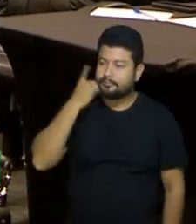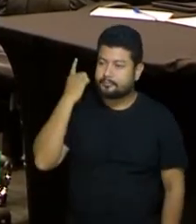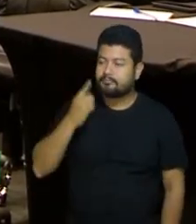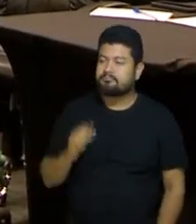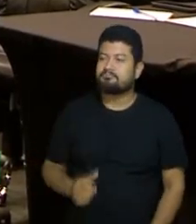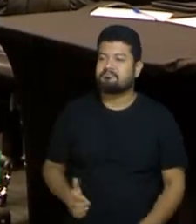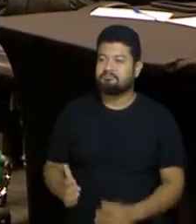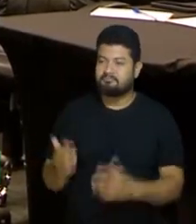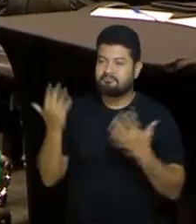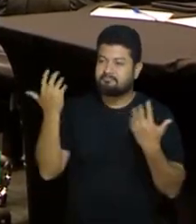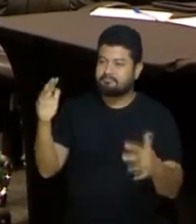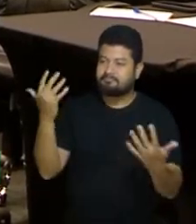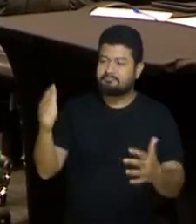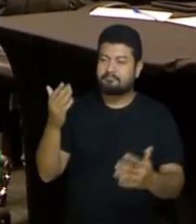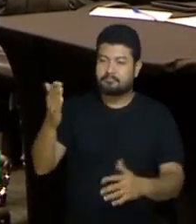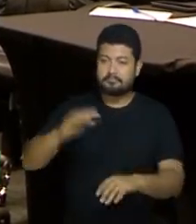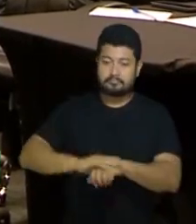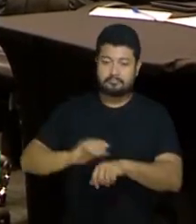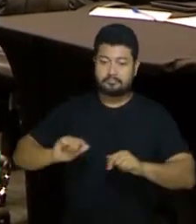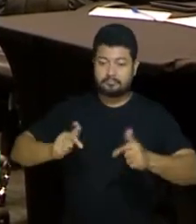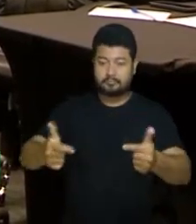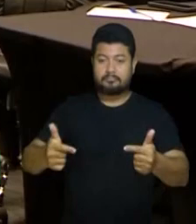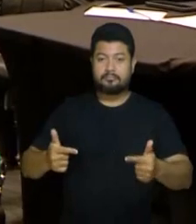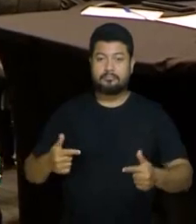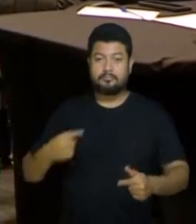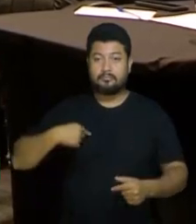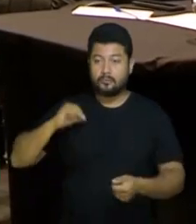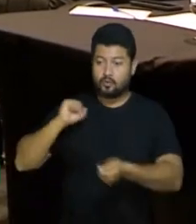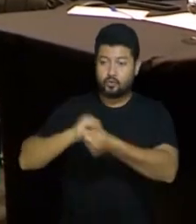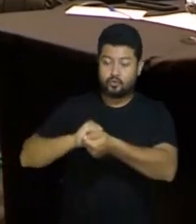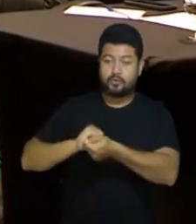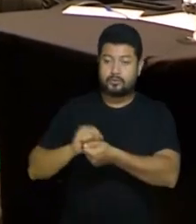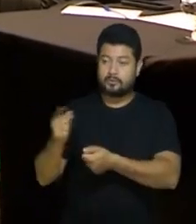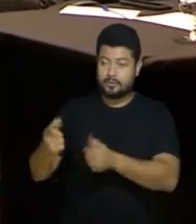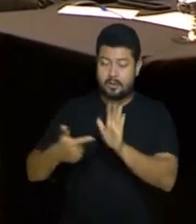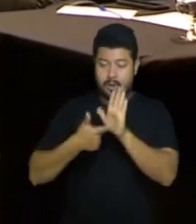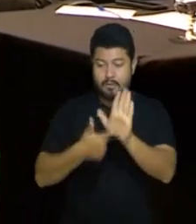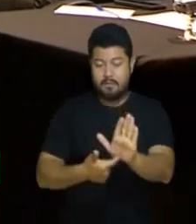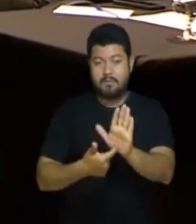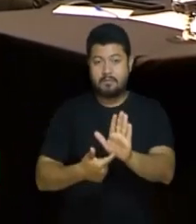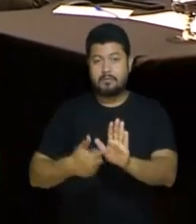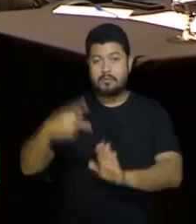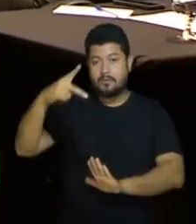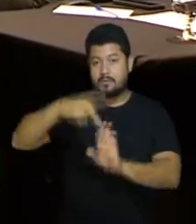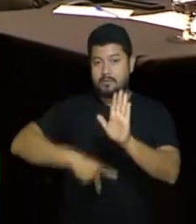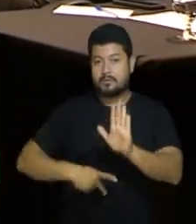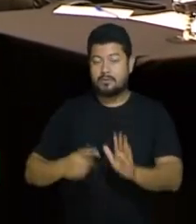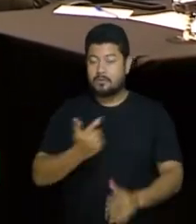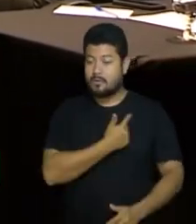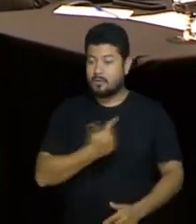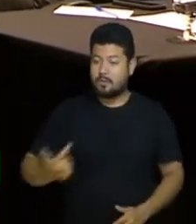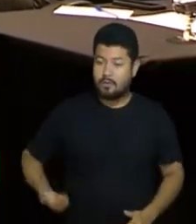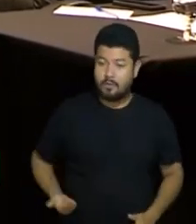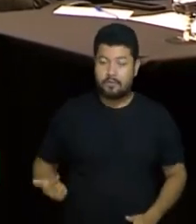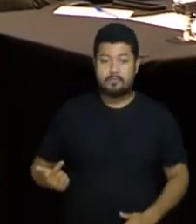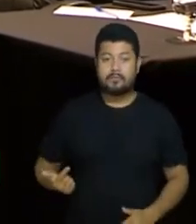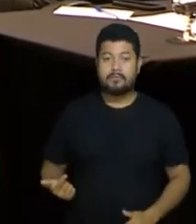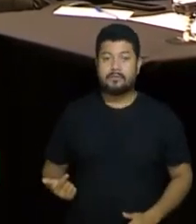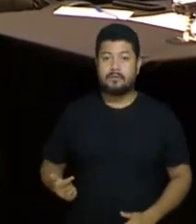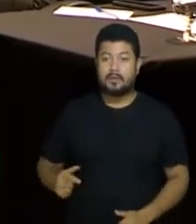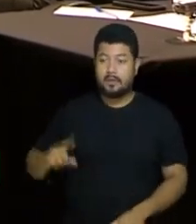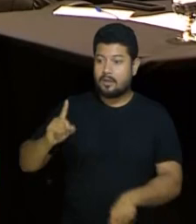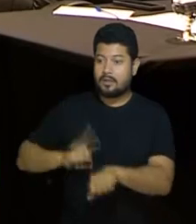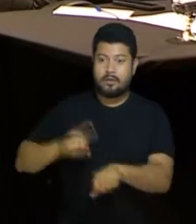sua iniciativa. Nós estivemos juntos quando você apresentou esse projeto ao governador Jorginho Mello, que de pronto já disse que